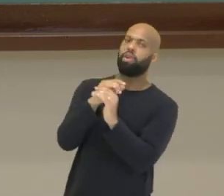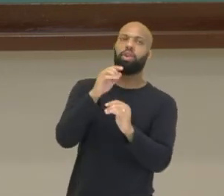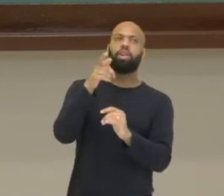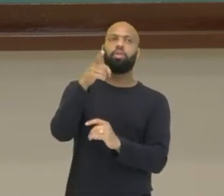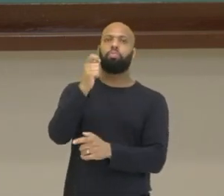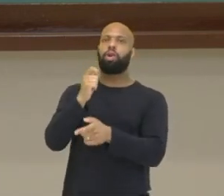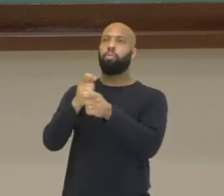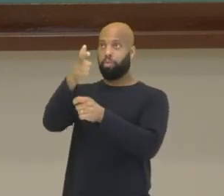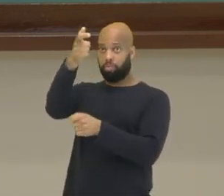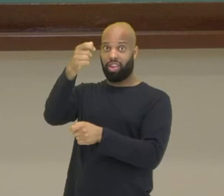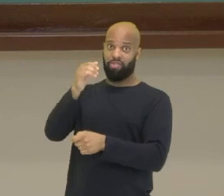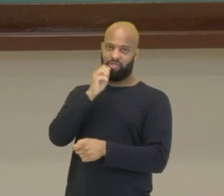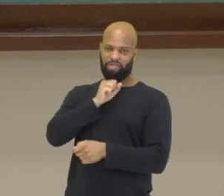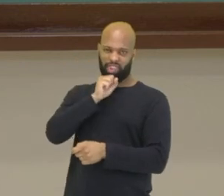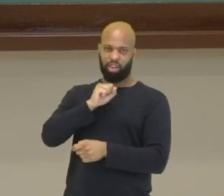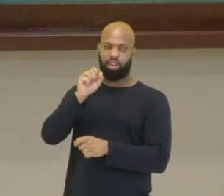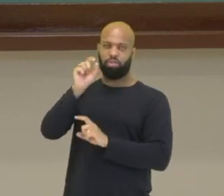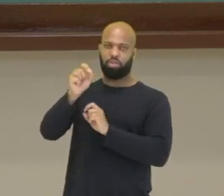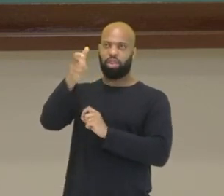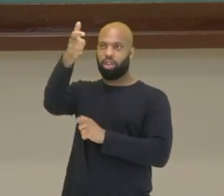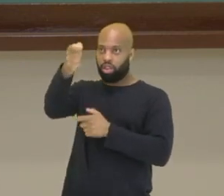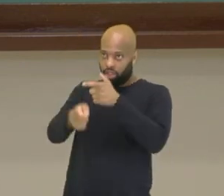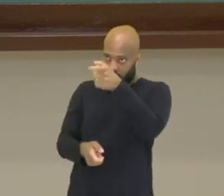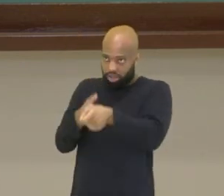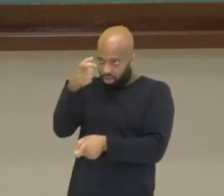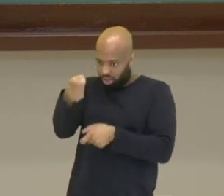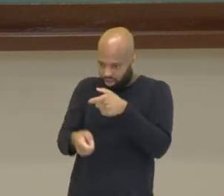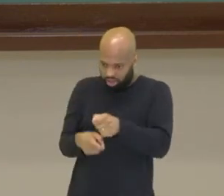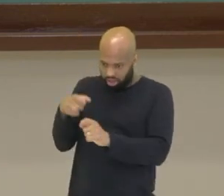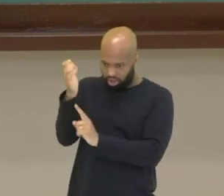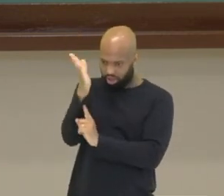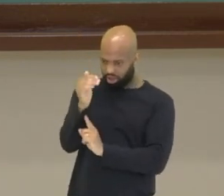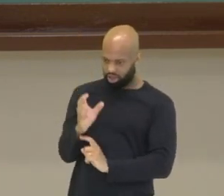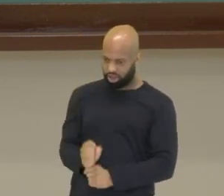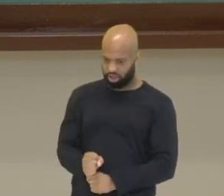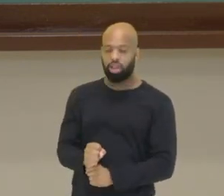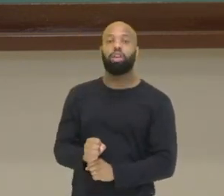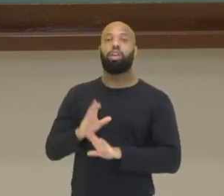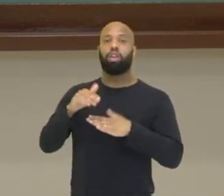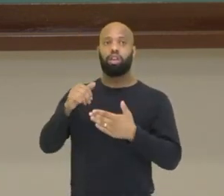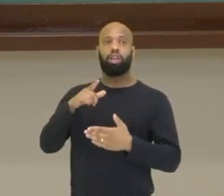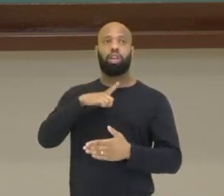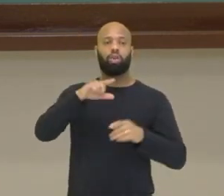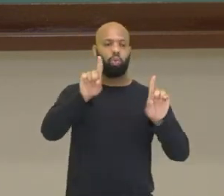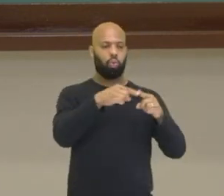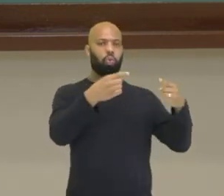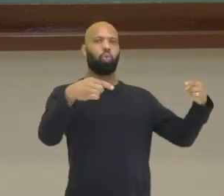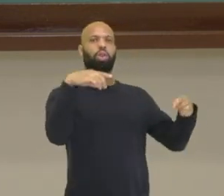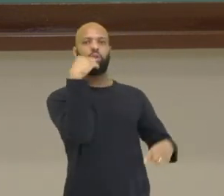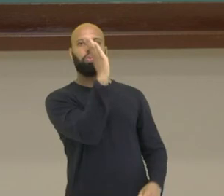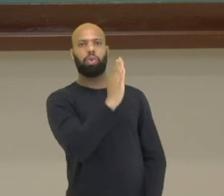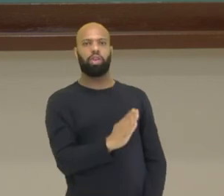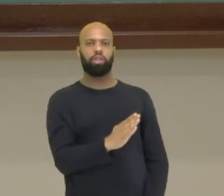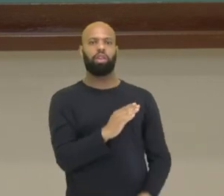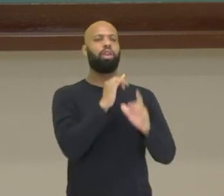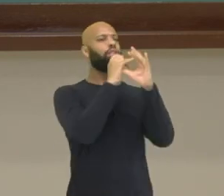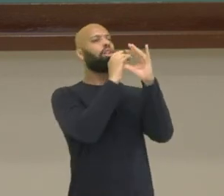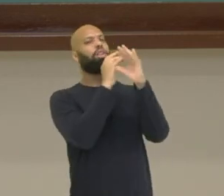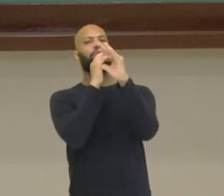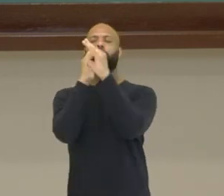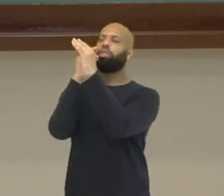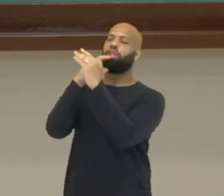é baixada, né? Então a gente tem o arreamento da bandeira. E o hino nacional sendo tocado enquanto